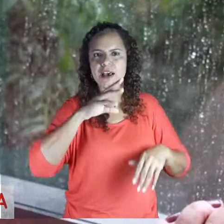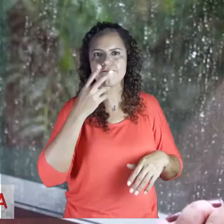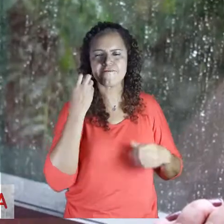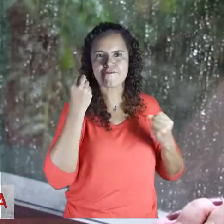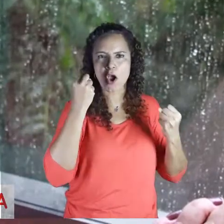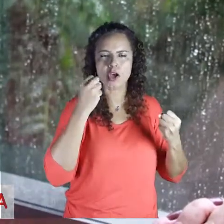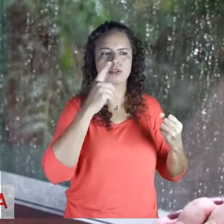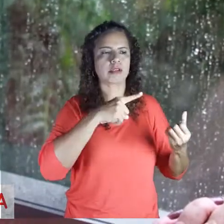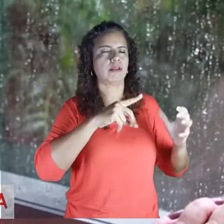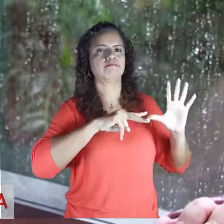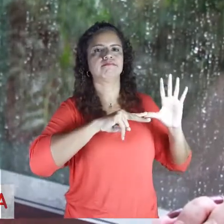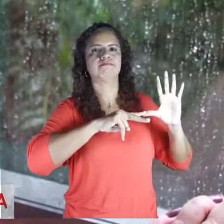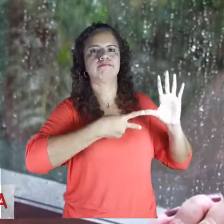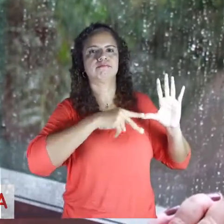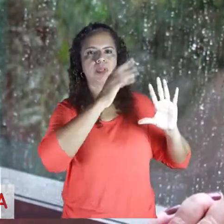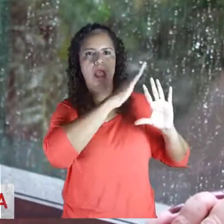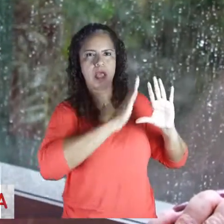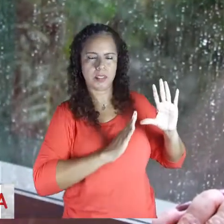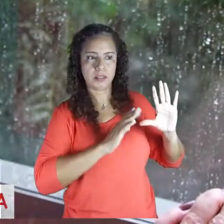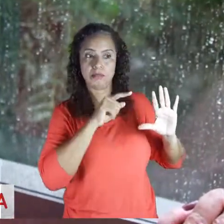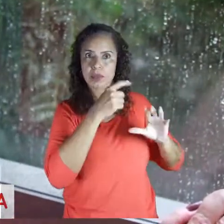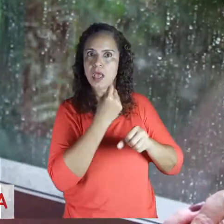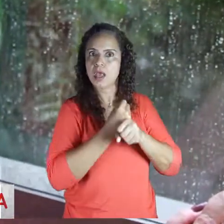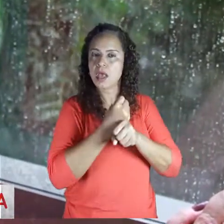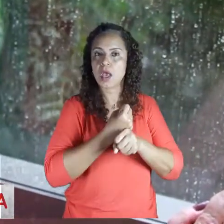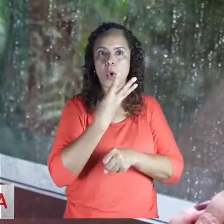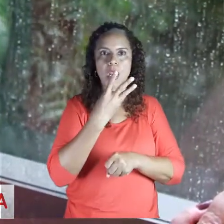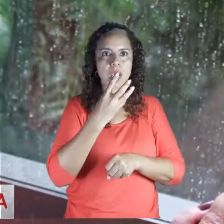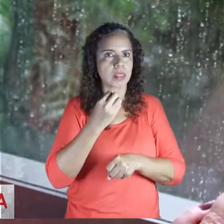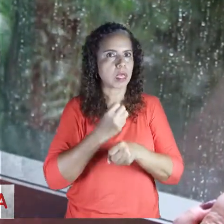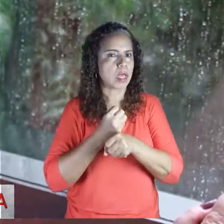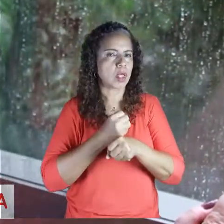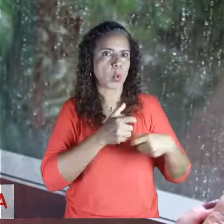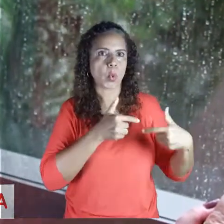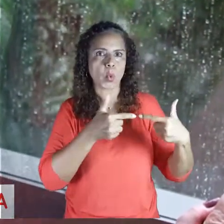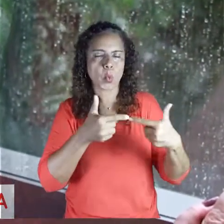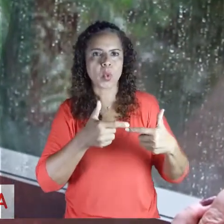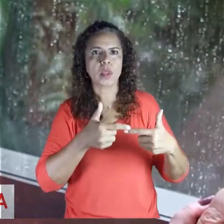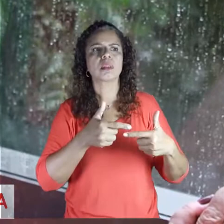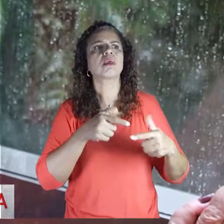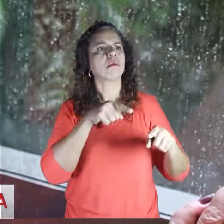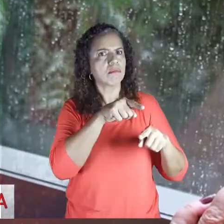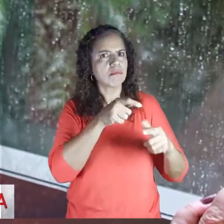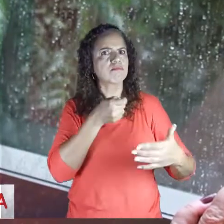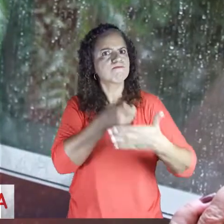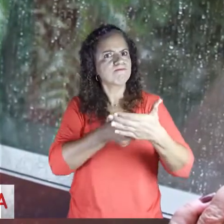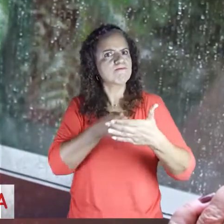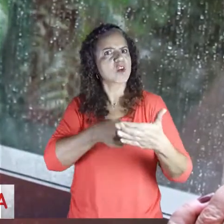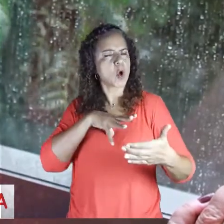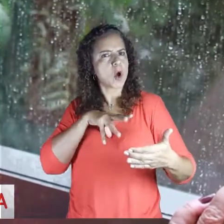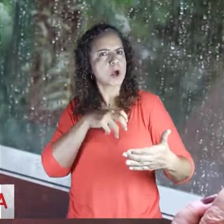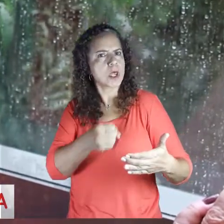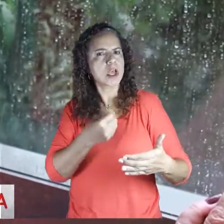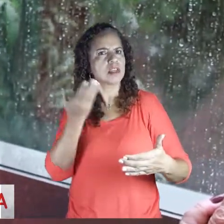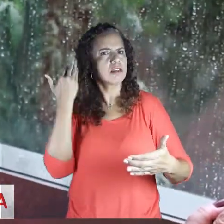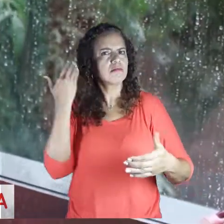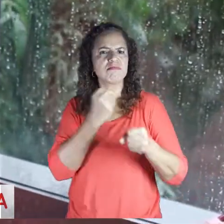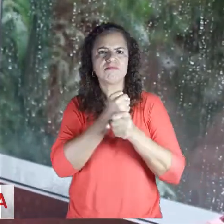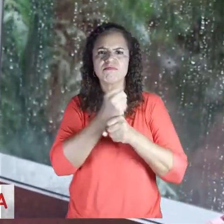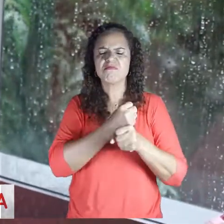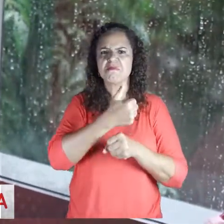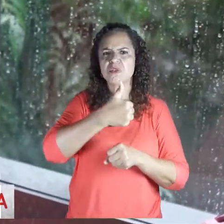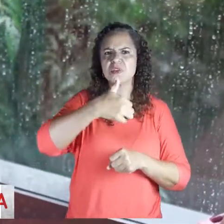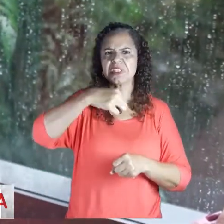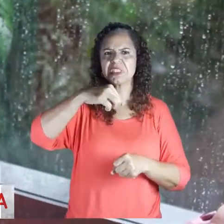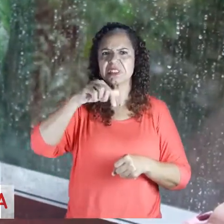anos história de luta o militar ainda na década de Nova década de 70 fazemos greves